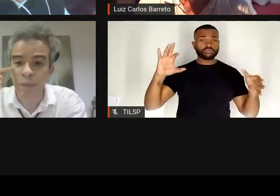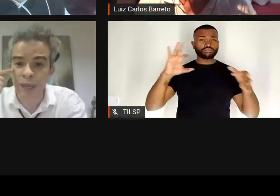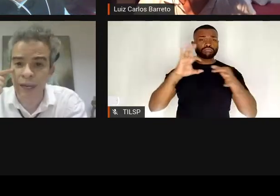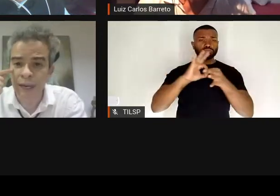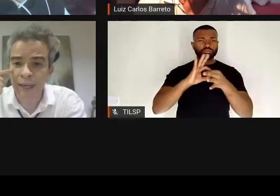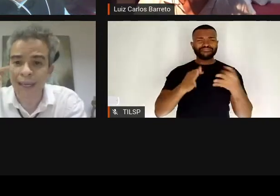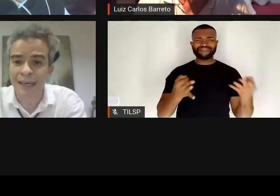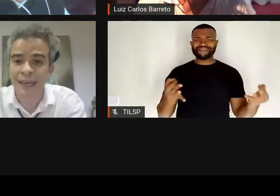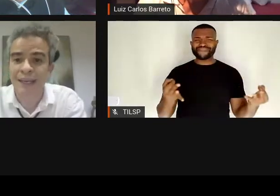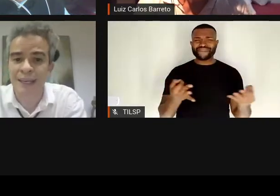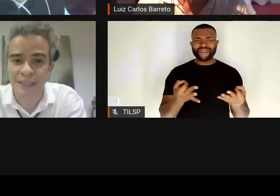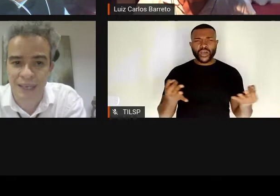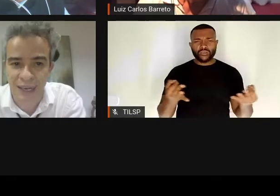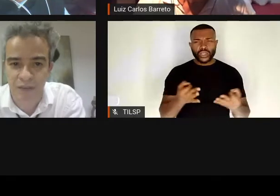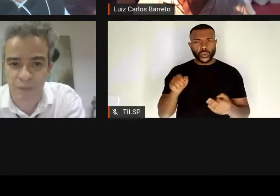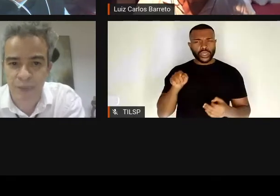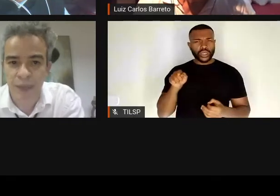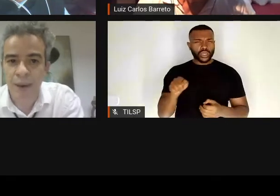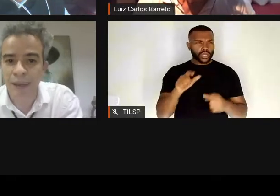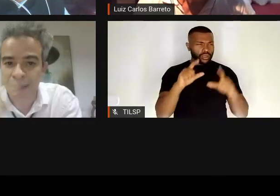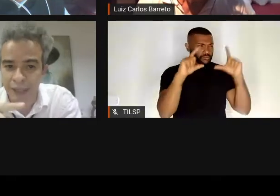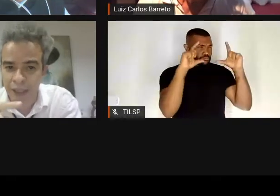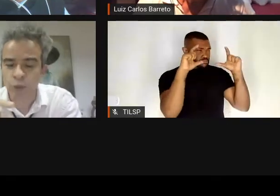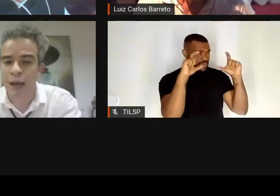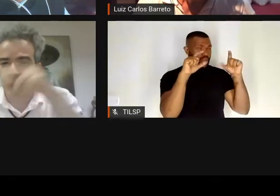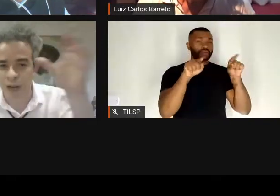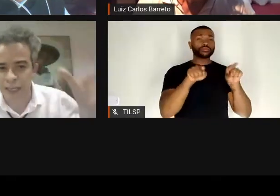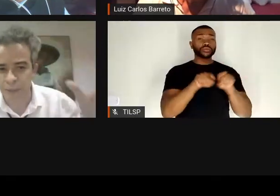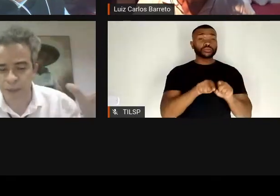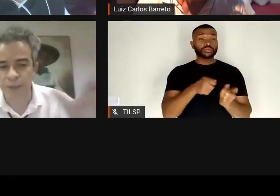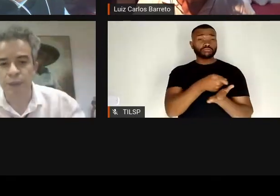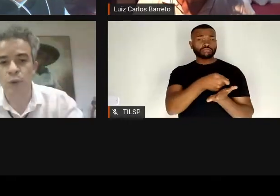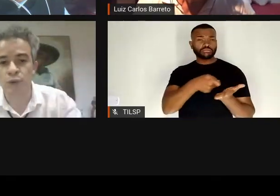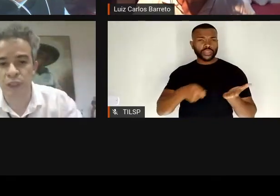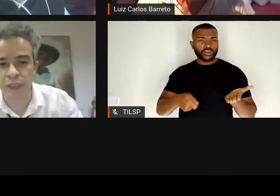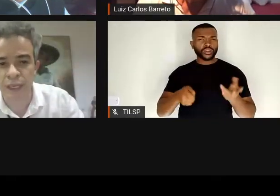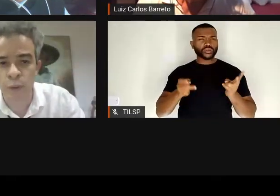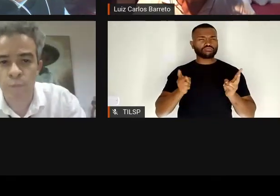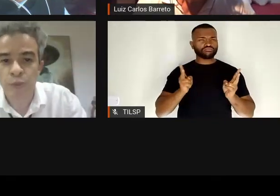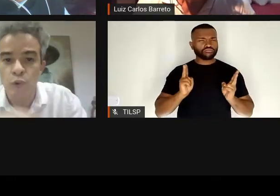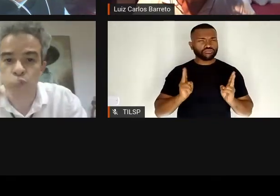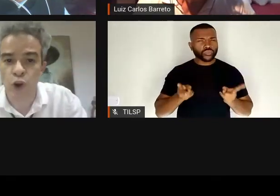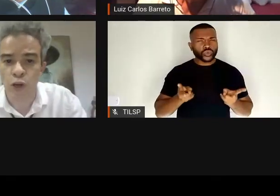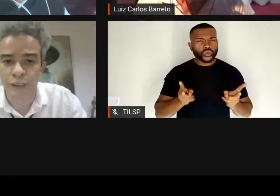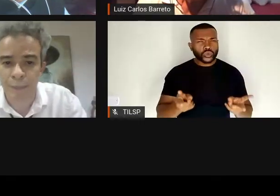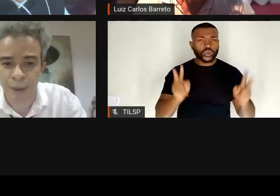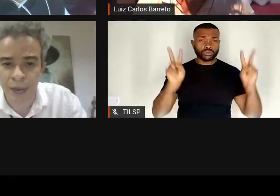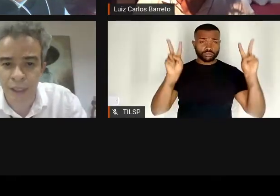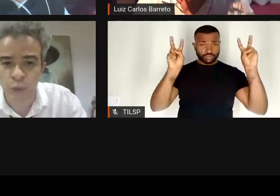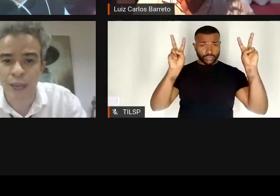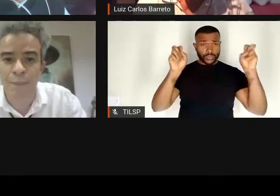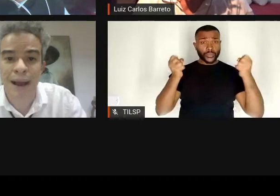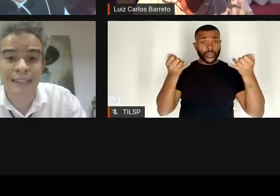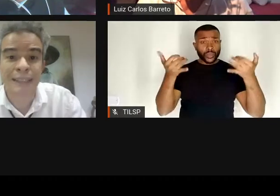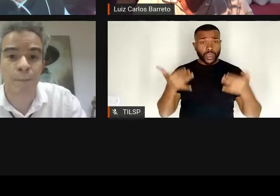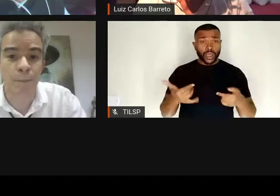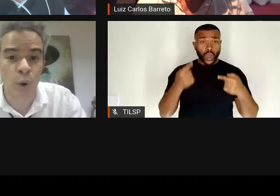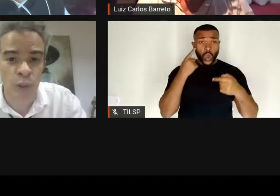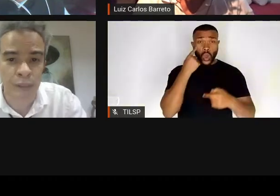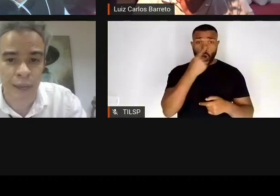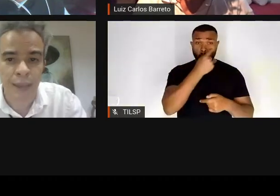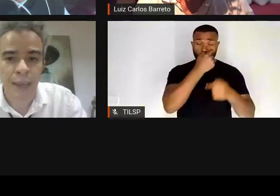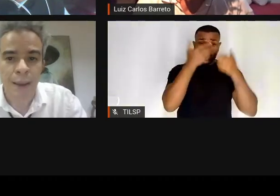aquele que mira e aquele que escreve, mantendo, abro aspas, o citando, os olhos abertos e a